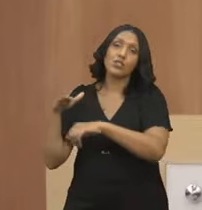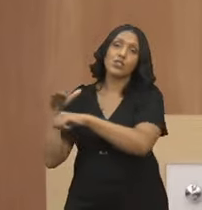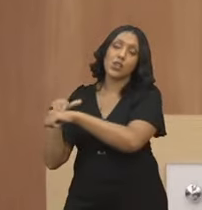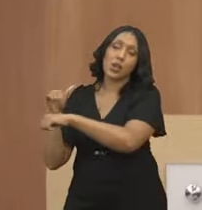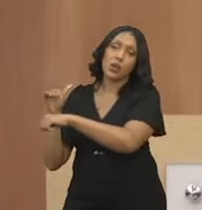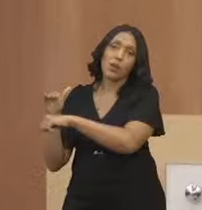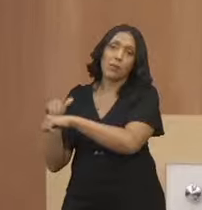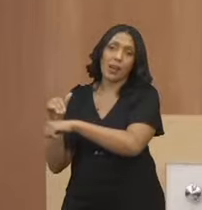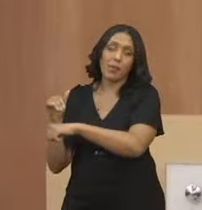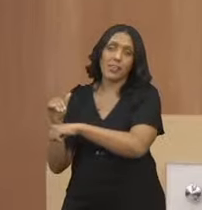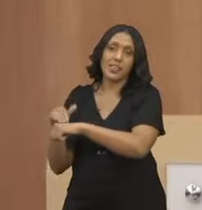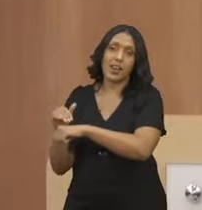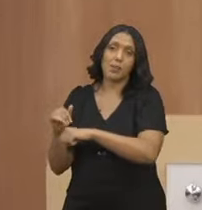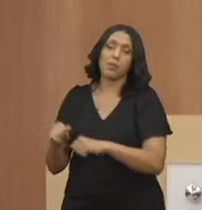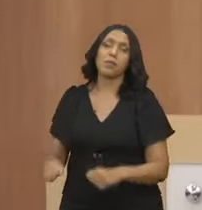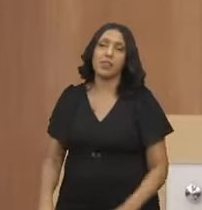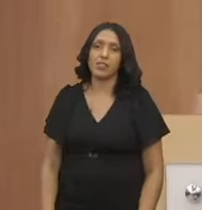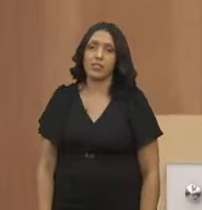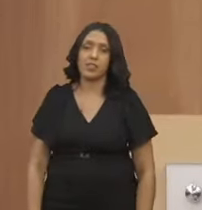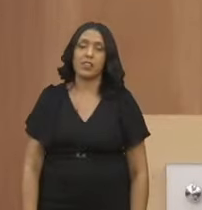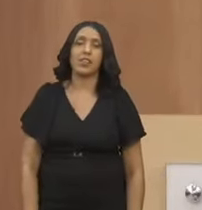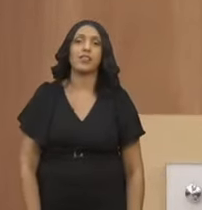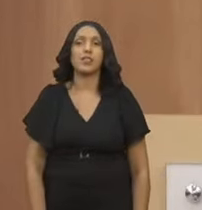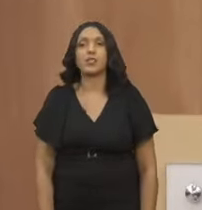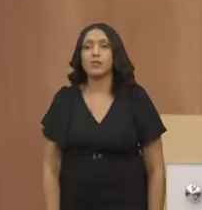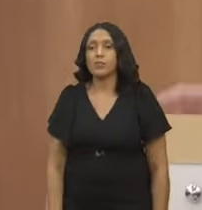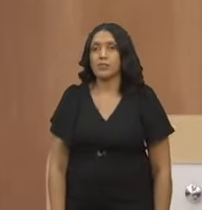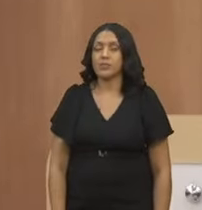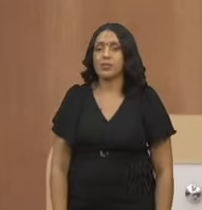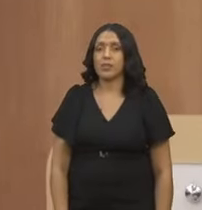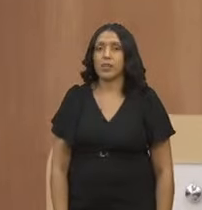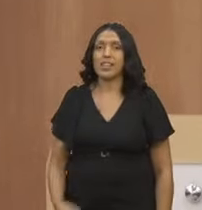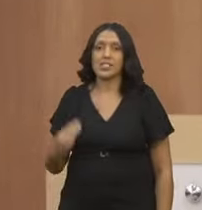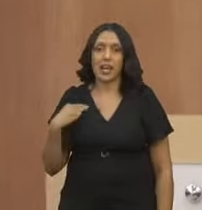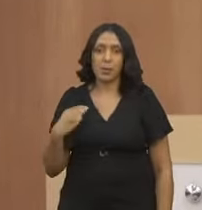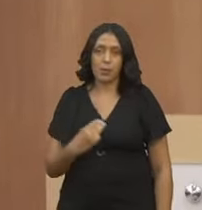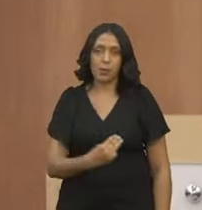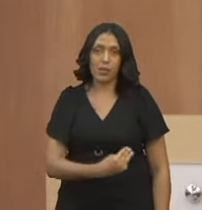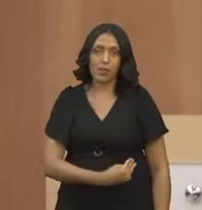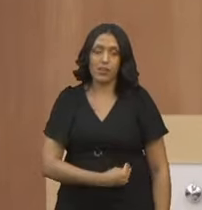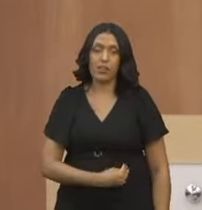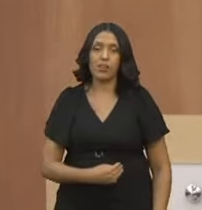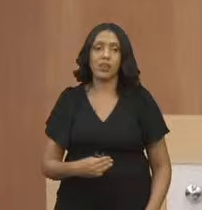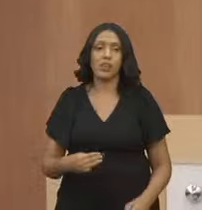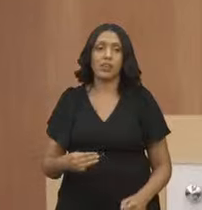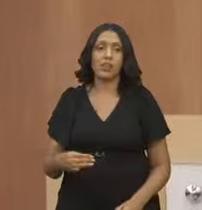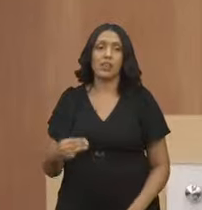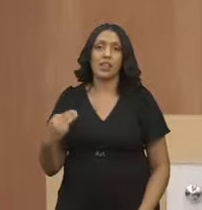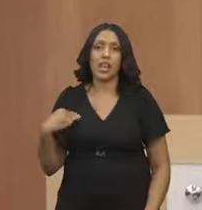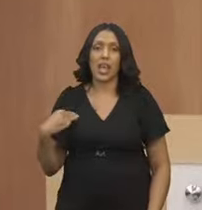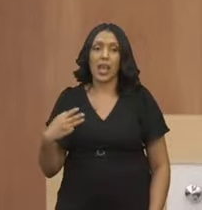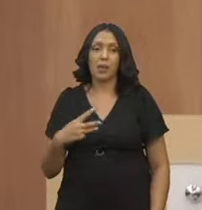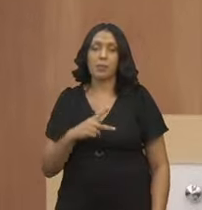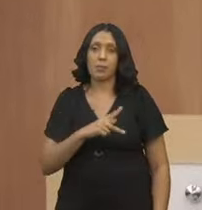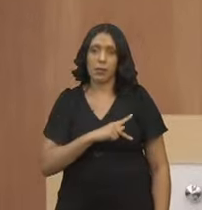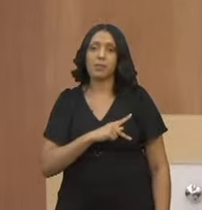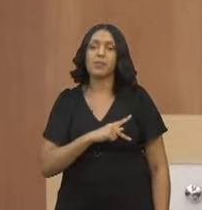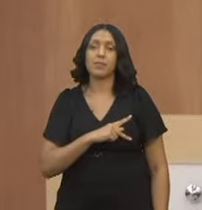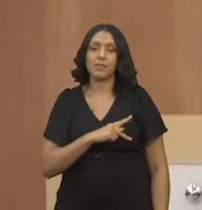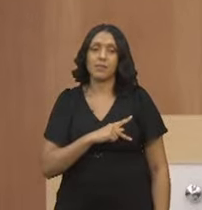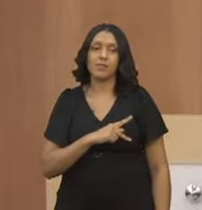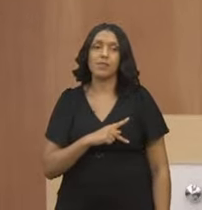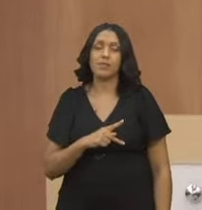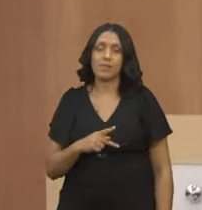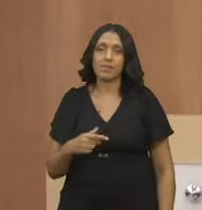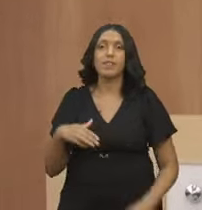providência. São famílias que estão expostas a risco. Aquela última casa que eu mostro, que está escorada num pedaço de madeira, tem um bebê